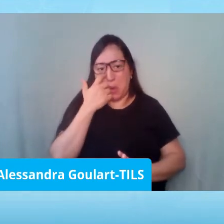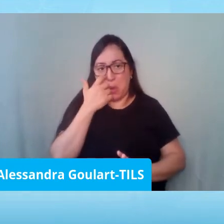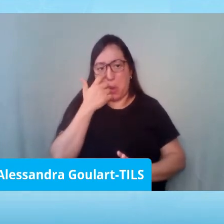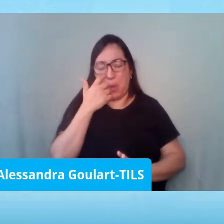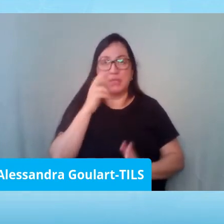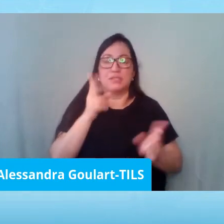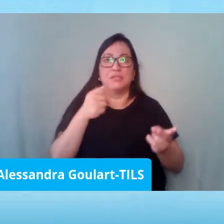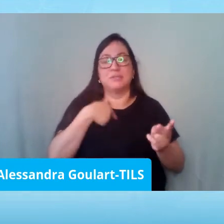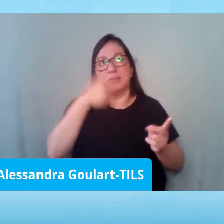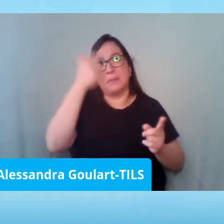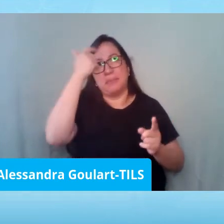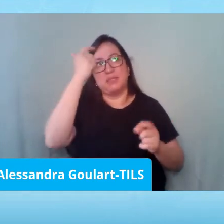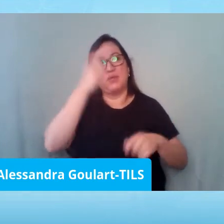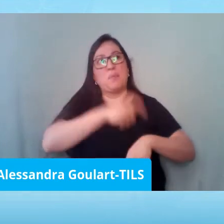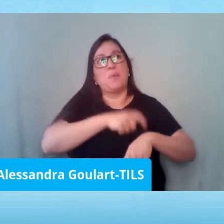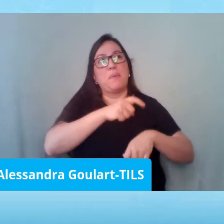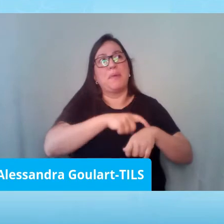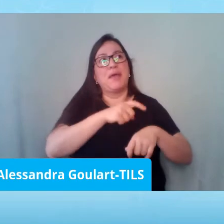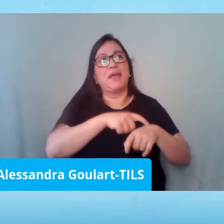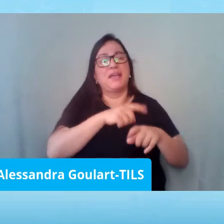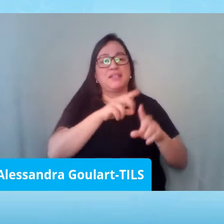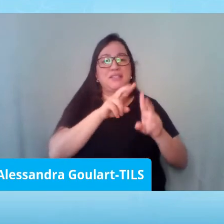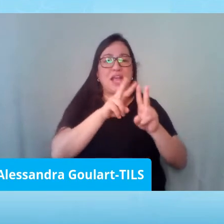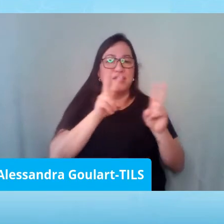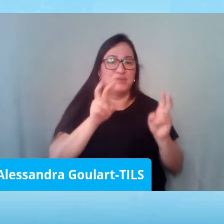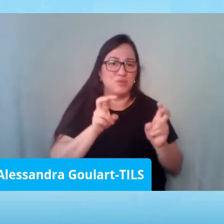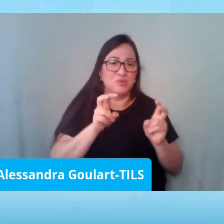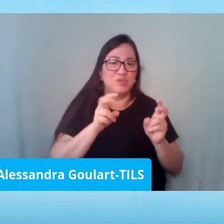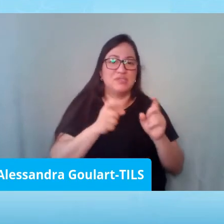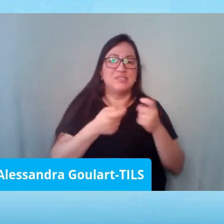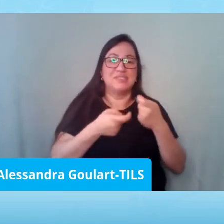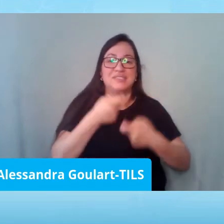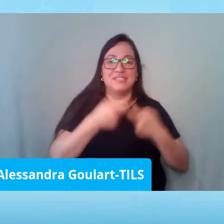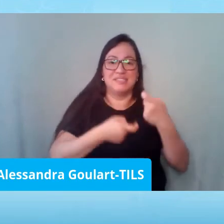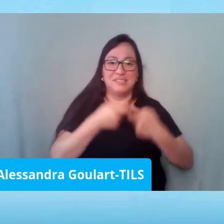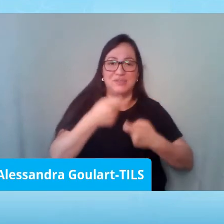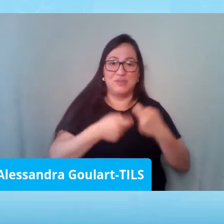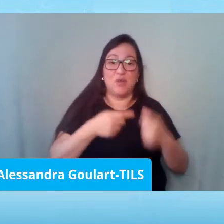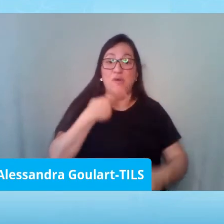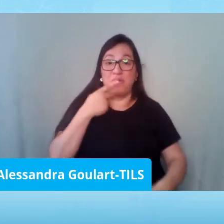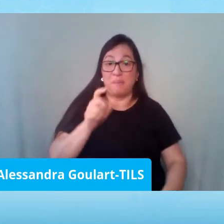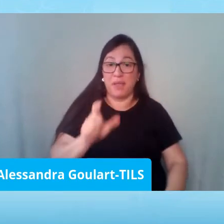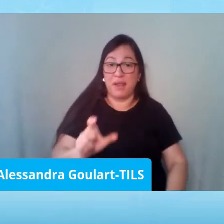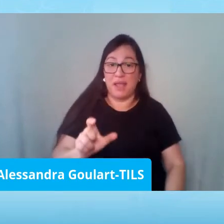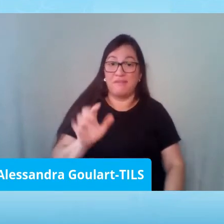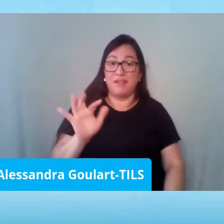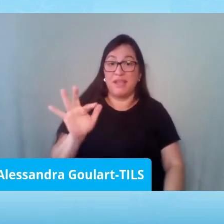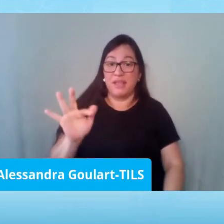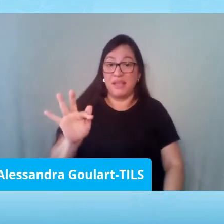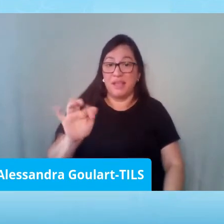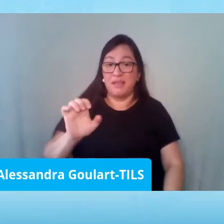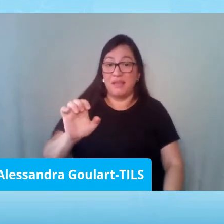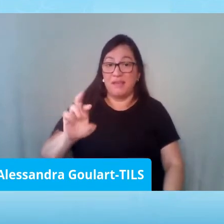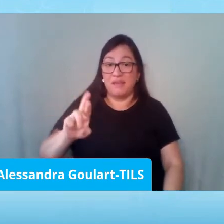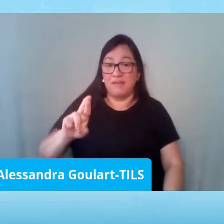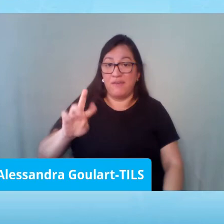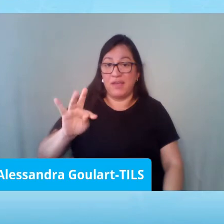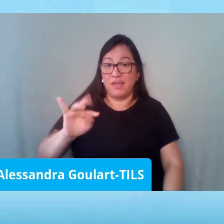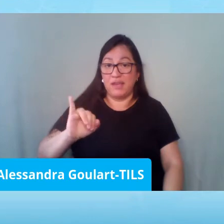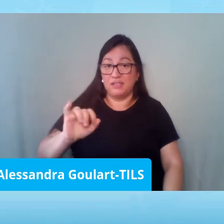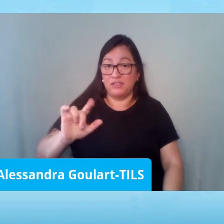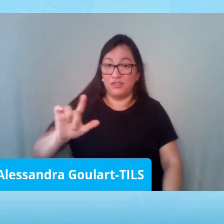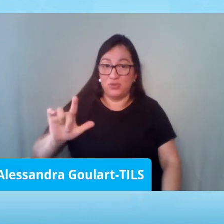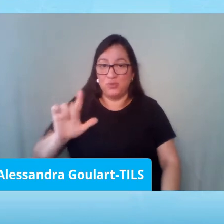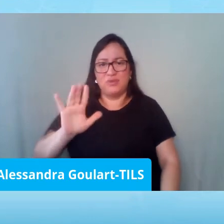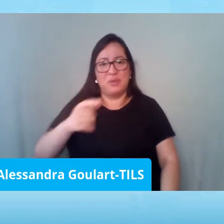quando a gente está falando das questões sexuais, né? Parece que a gente esquece que o homem também faz sexo, né? Desculpa aí, gente. Então,